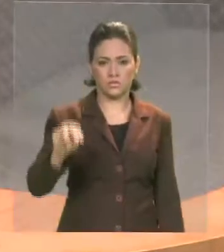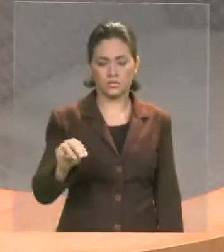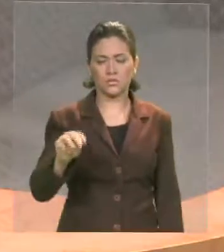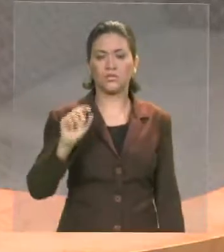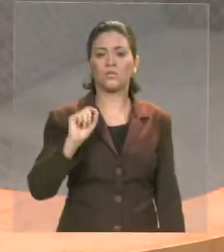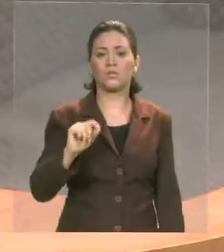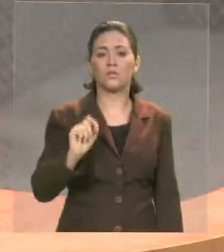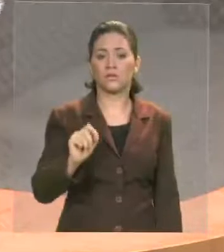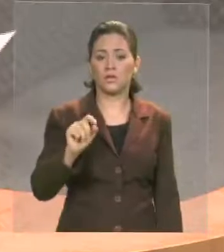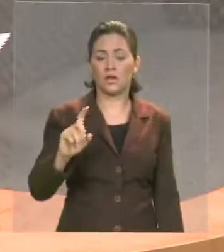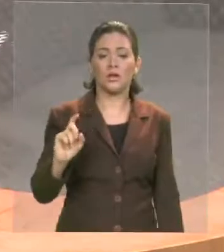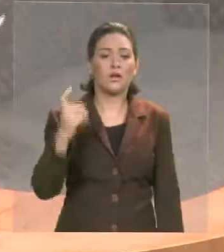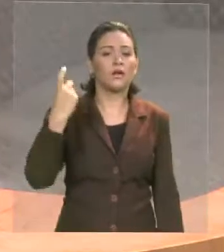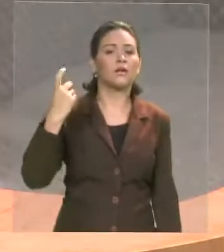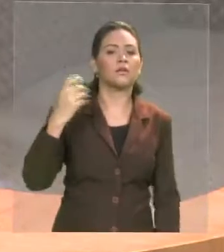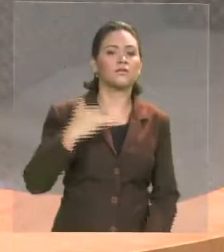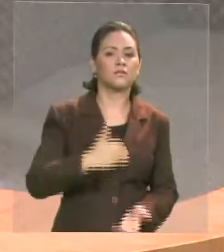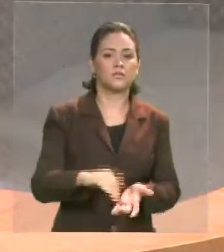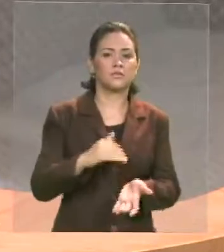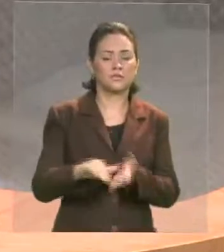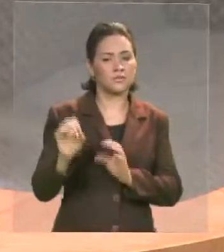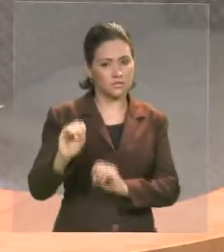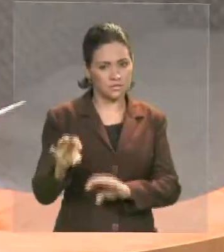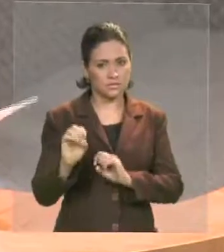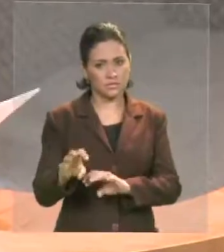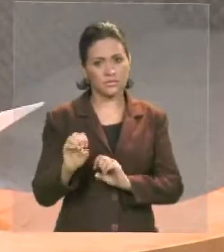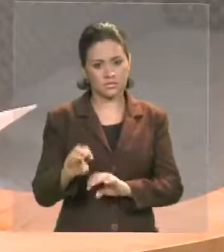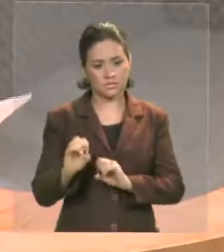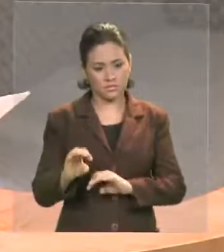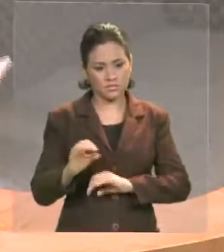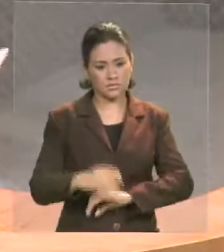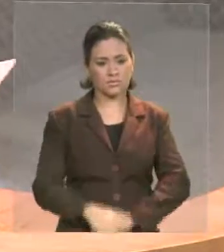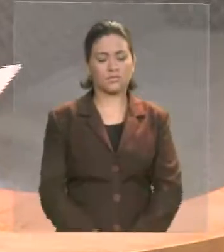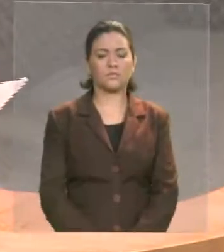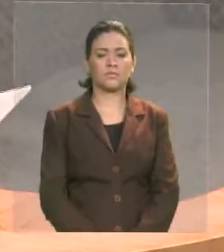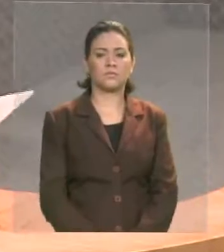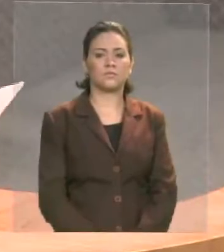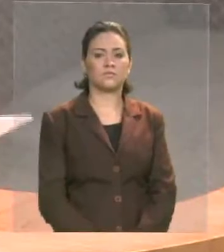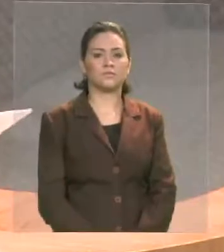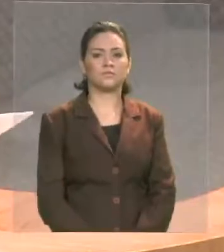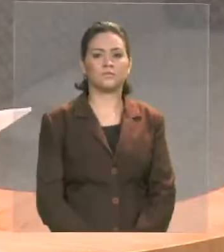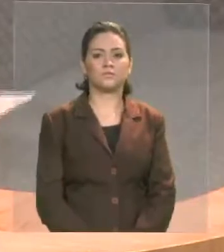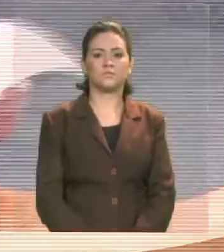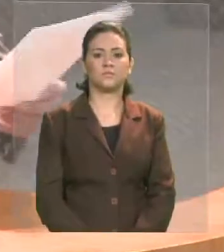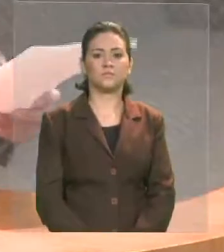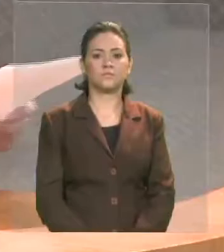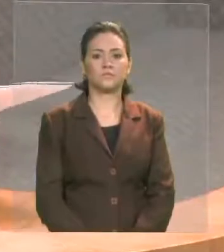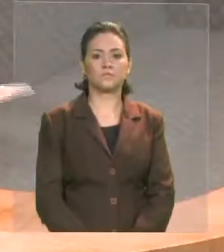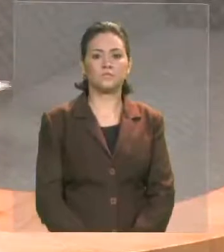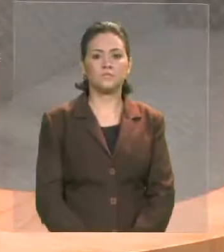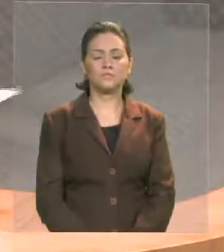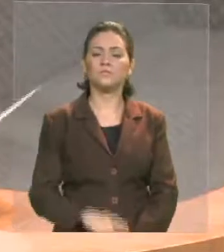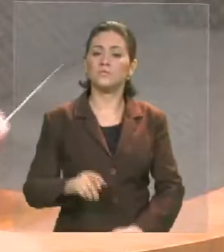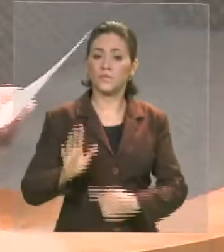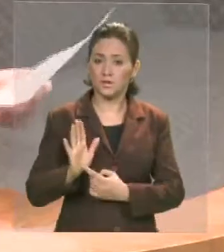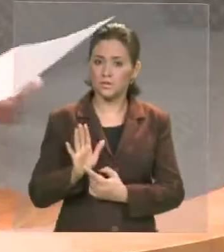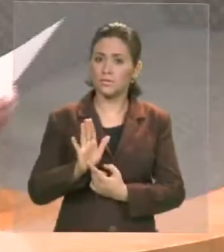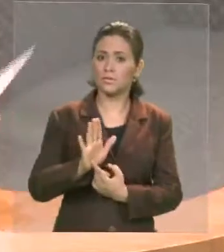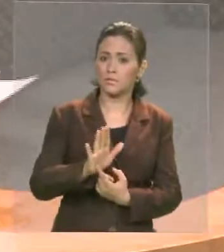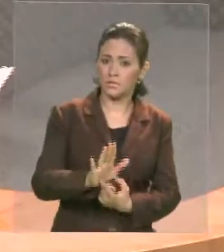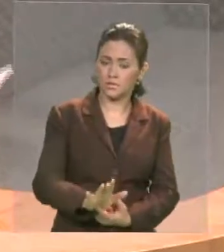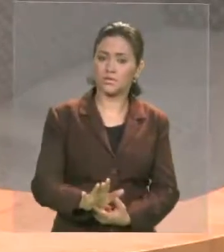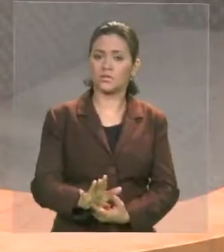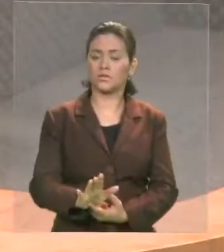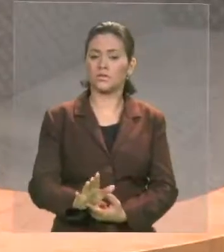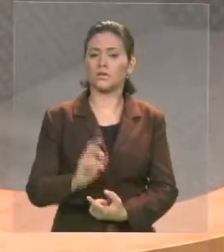ex-gestor, ex-secretário de Educação na gestão do ex-prefeito Brasil. E isso demonstra